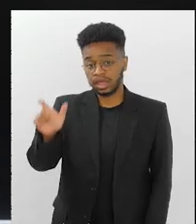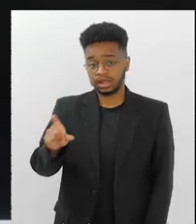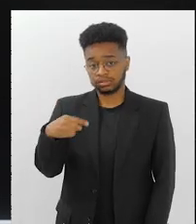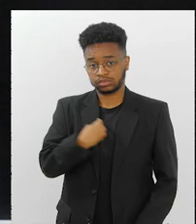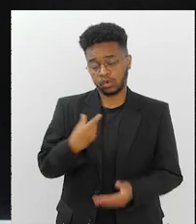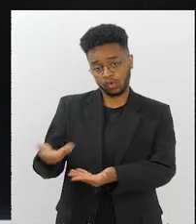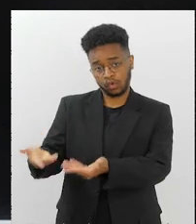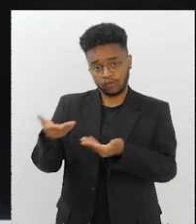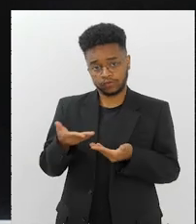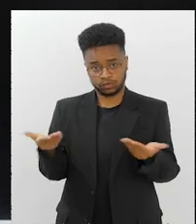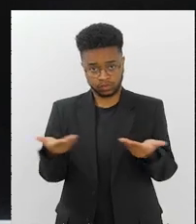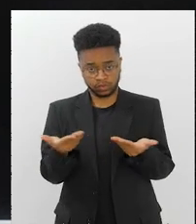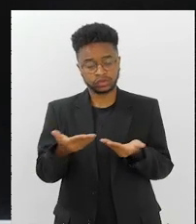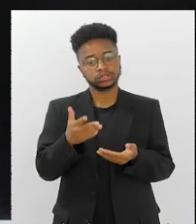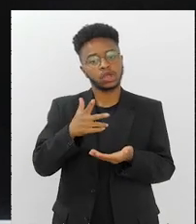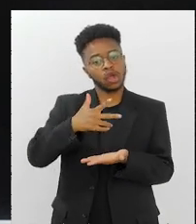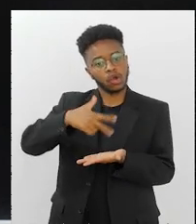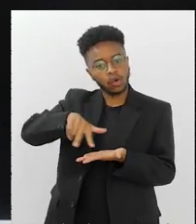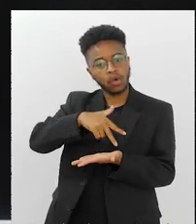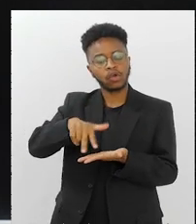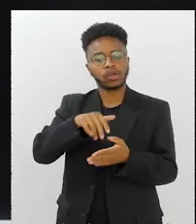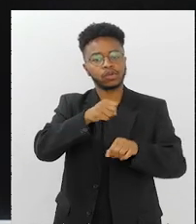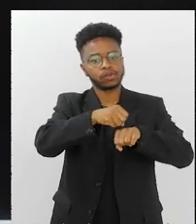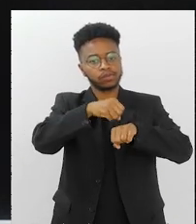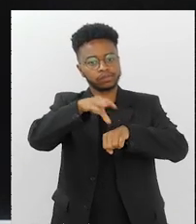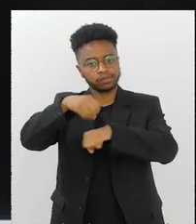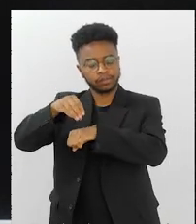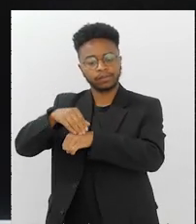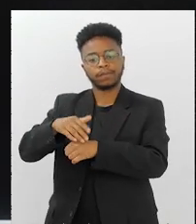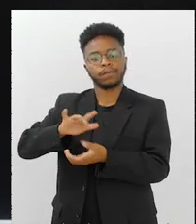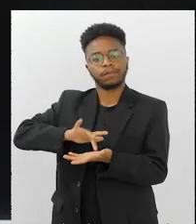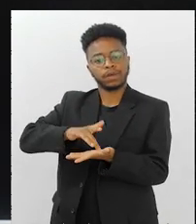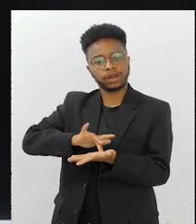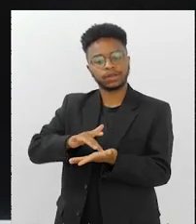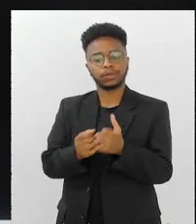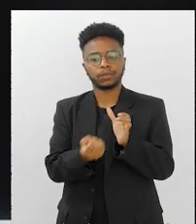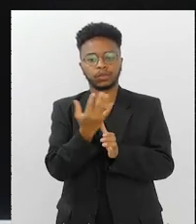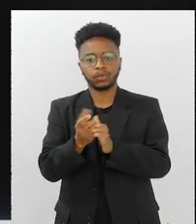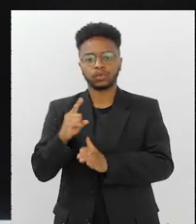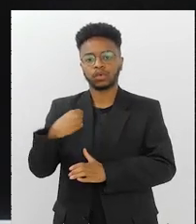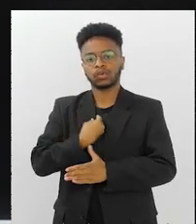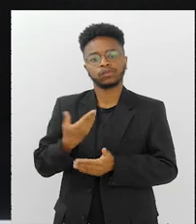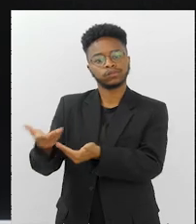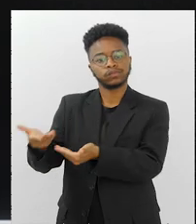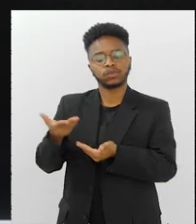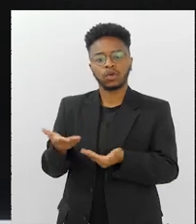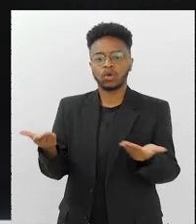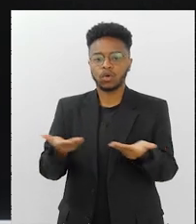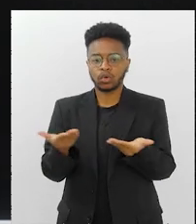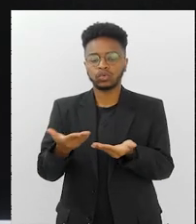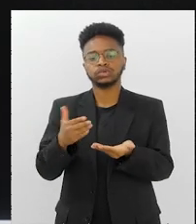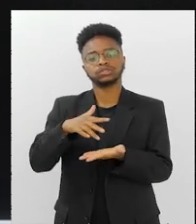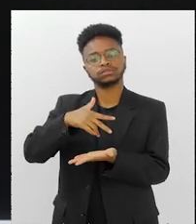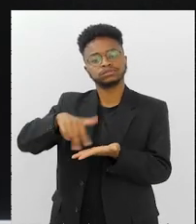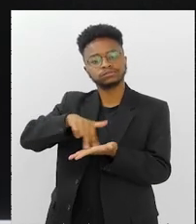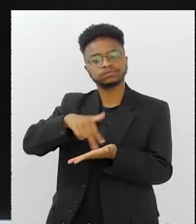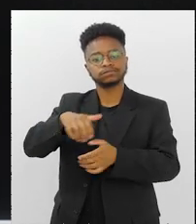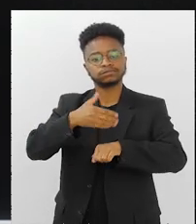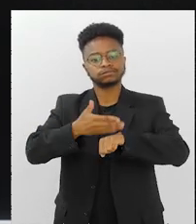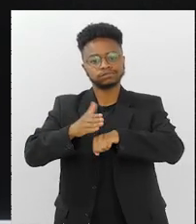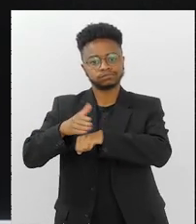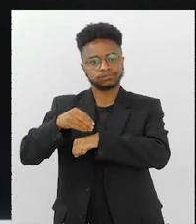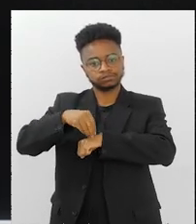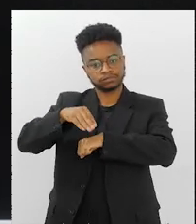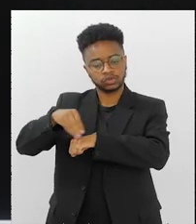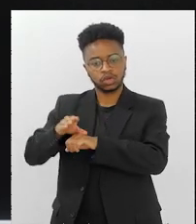nosso convidado é coreógrafo Bailarina e produtor hoje vamos conversar com o mais novo coreógrafo de comissão de frente